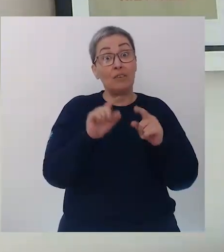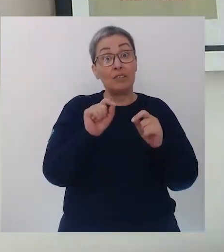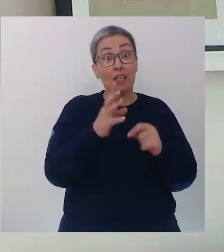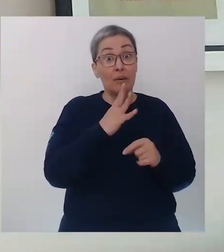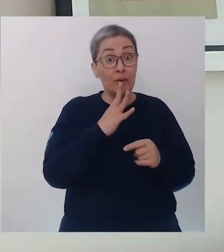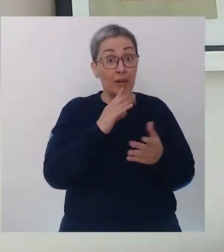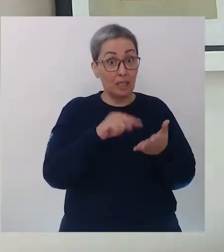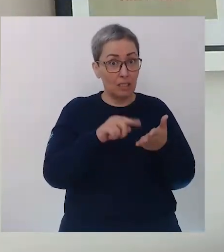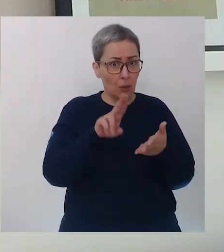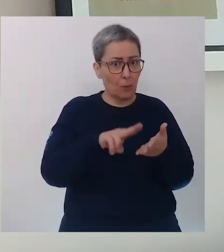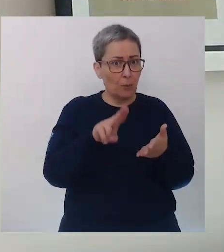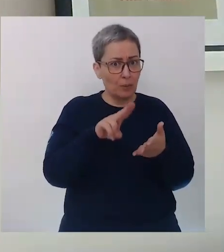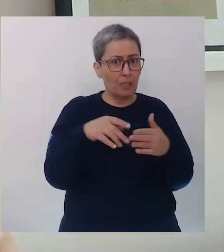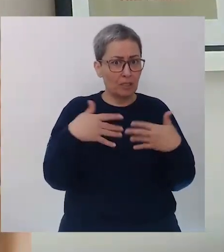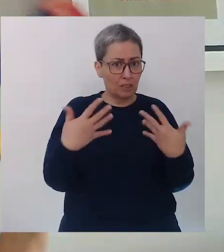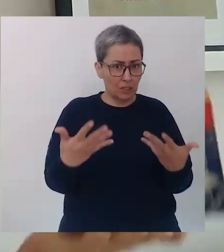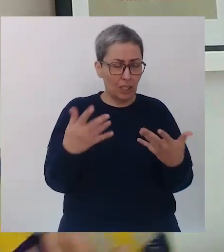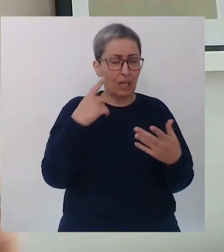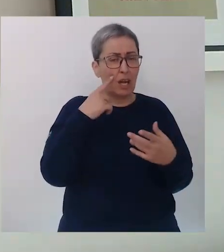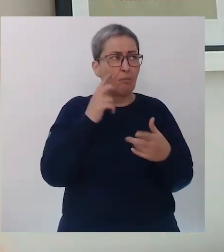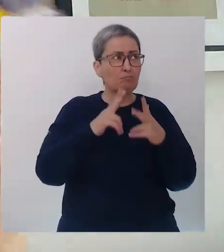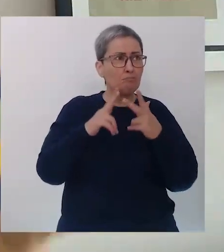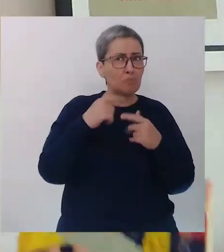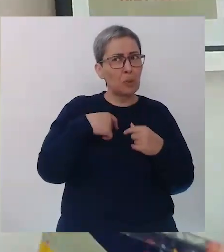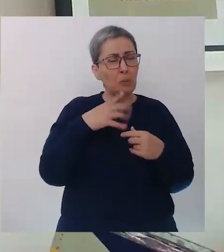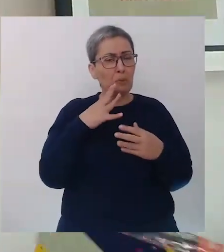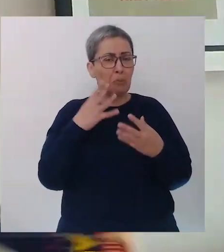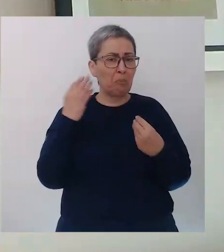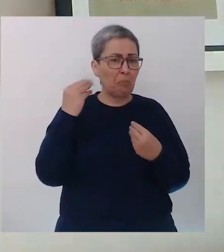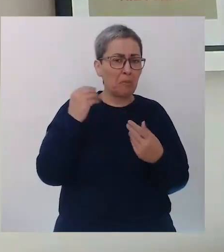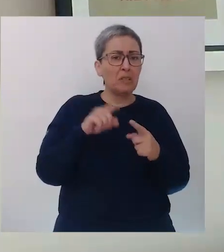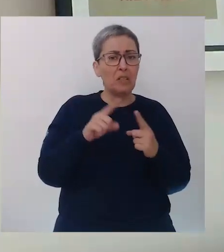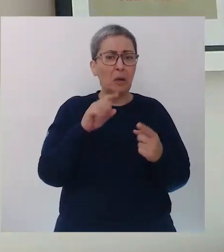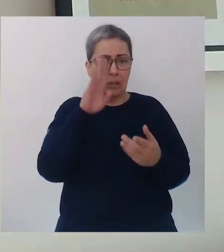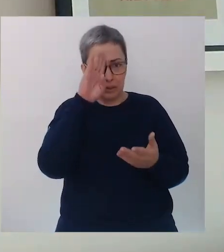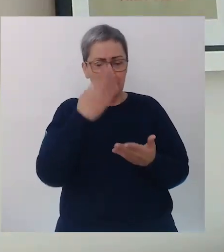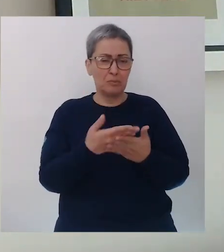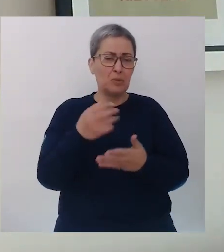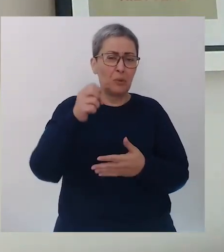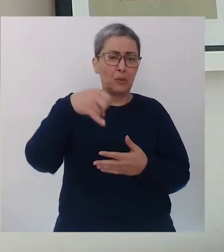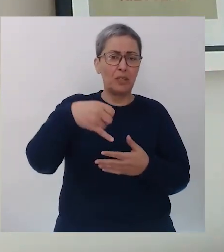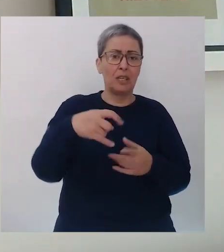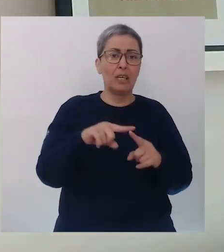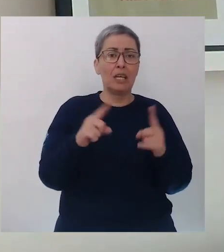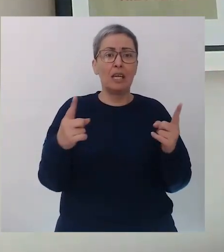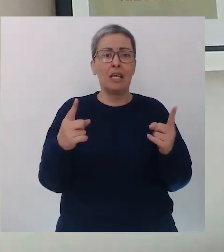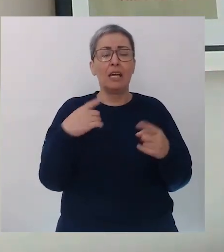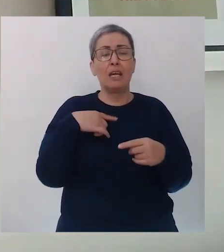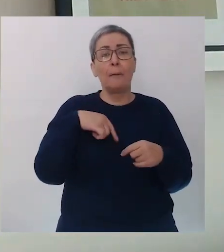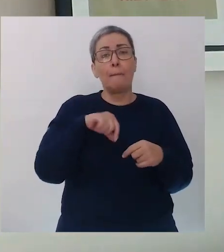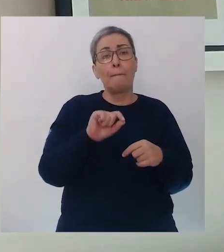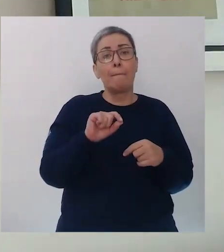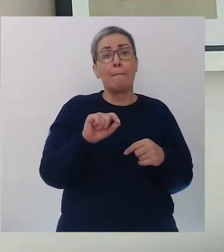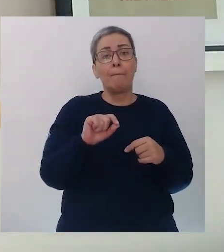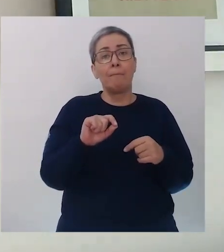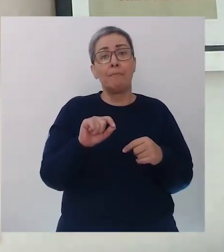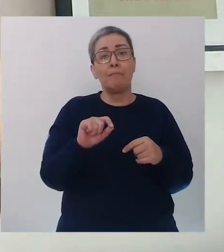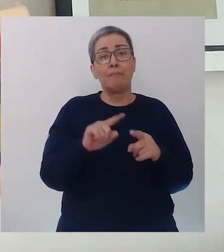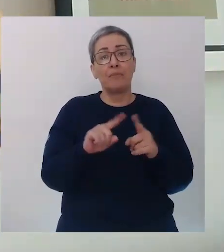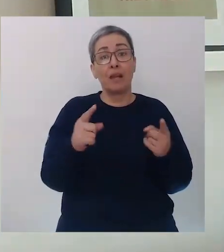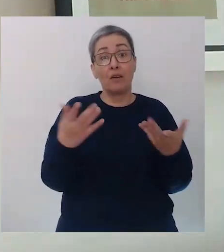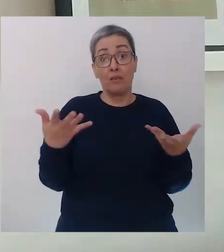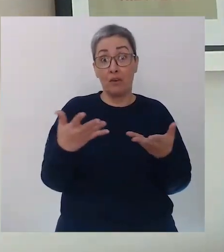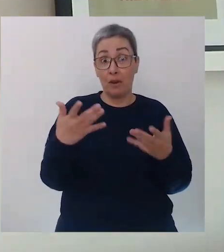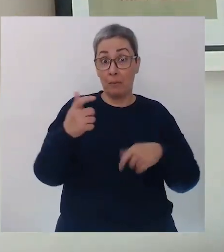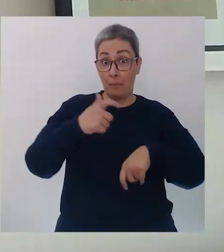já até saibam manusear, né? Ou já ouviram falar, ou conhecem, eu acredito que sim, né? Então, é